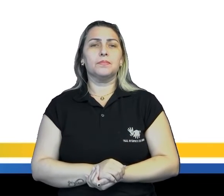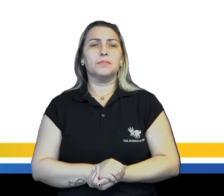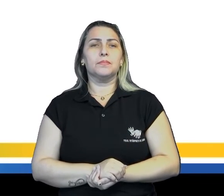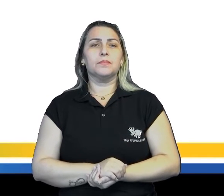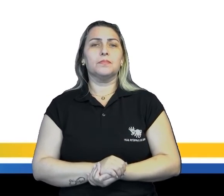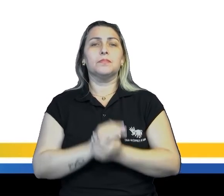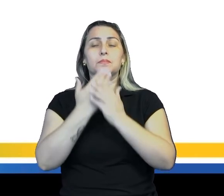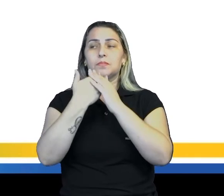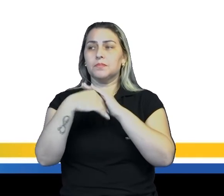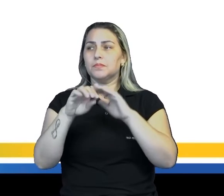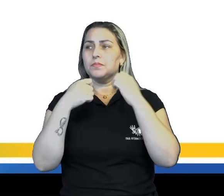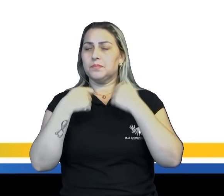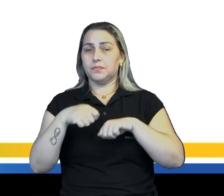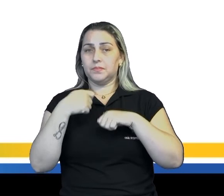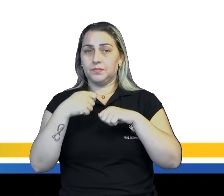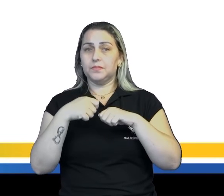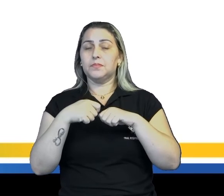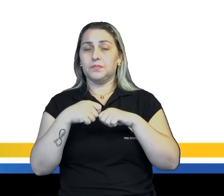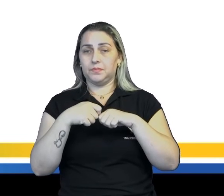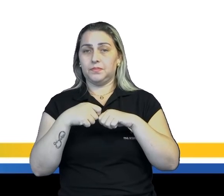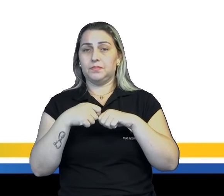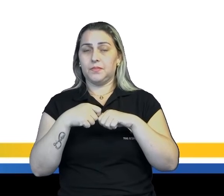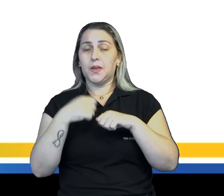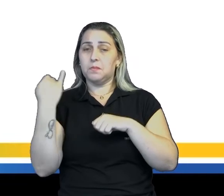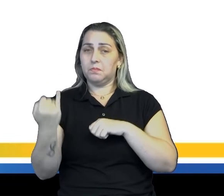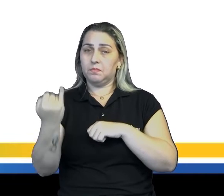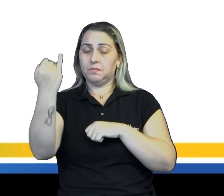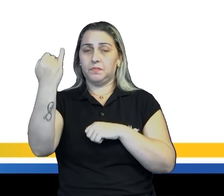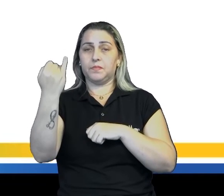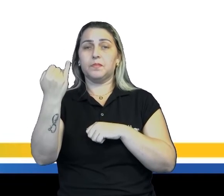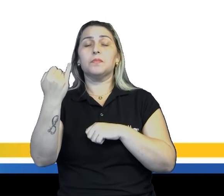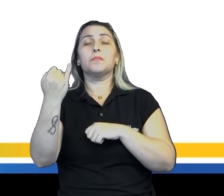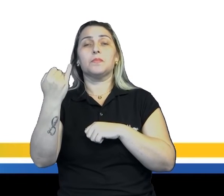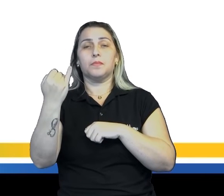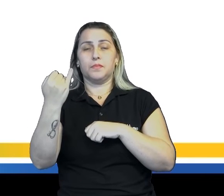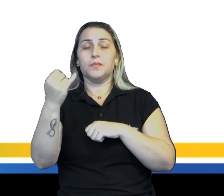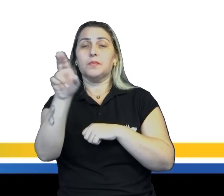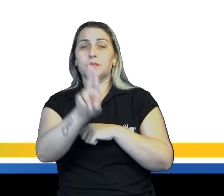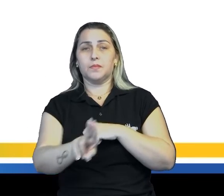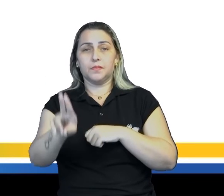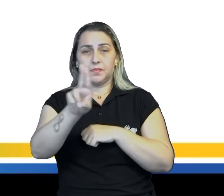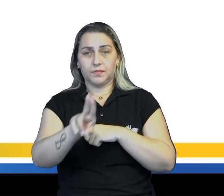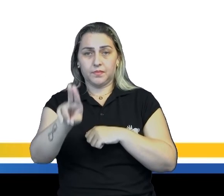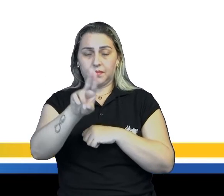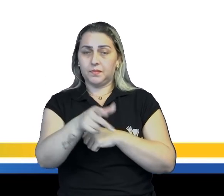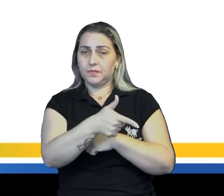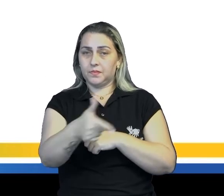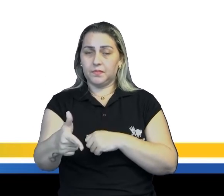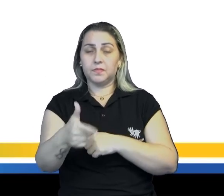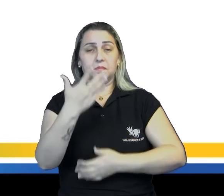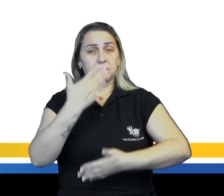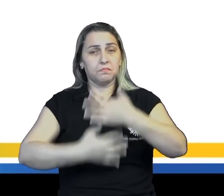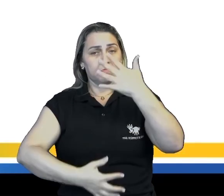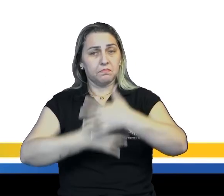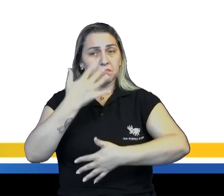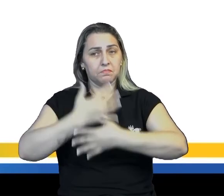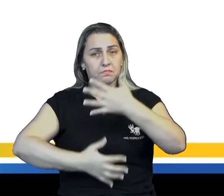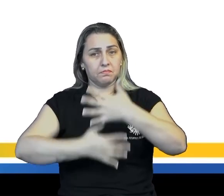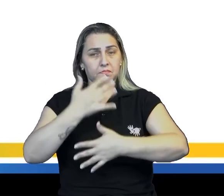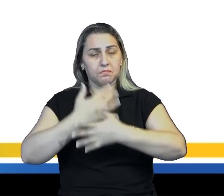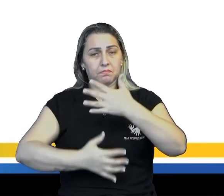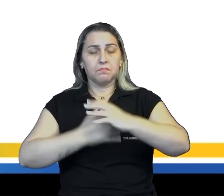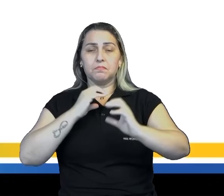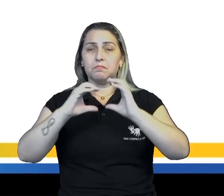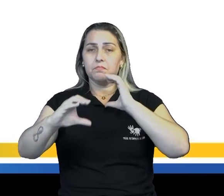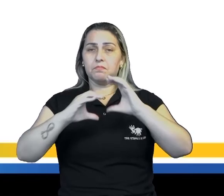Quando uma mensagem precisa ser transmitida, é essencial que todos os recursos sejam utilizados para que não haja ruído no processo.